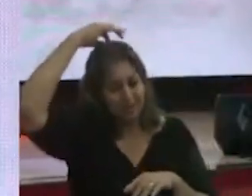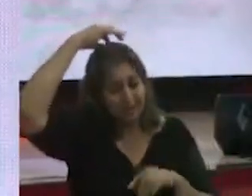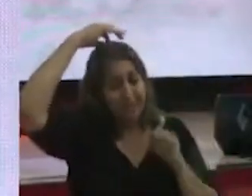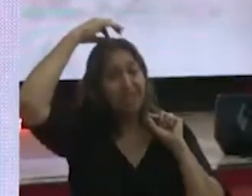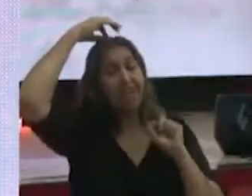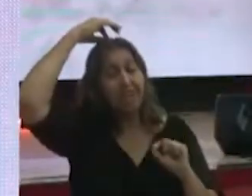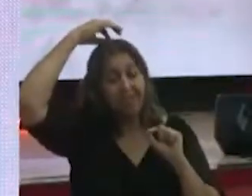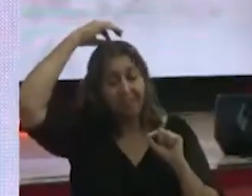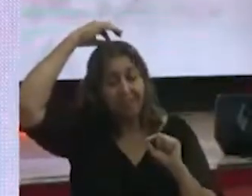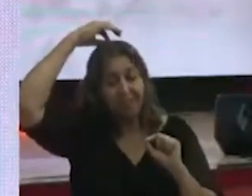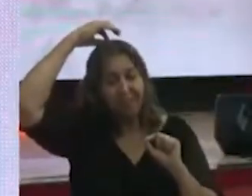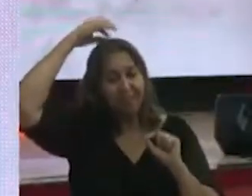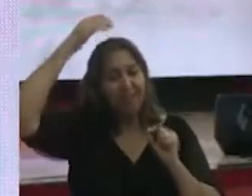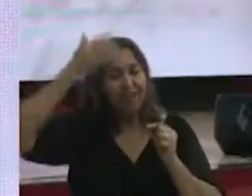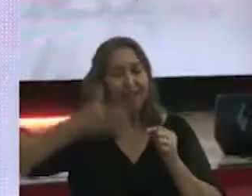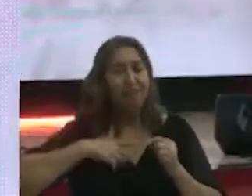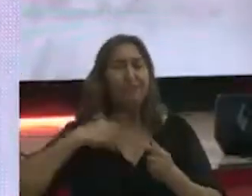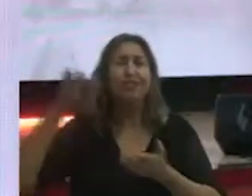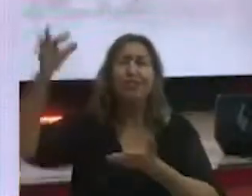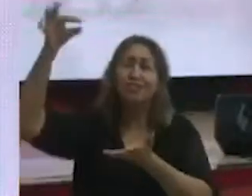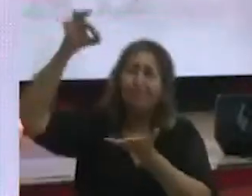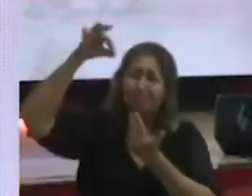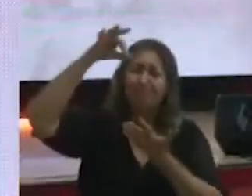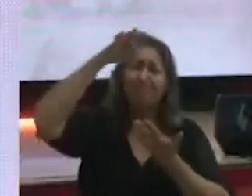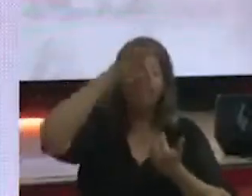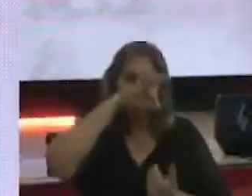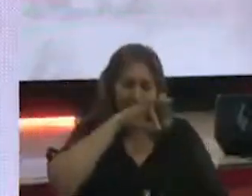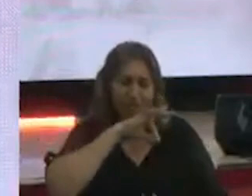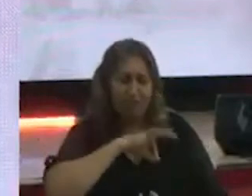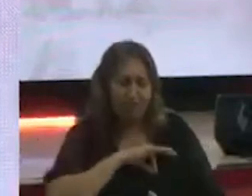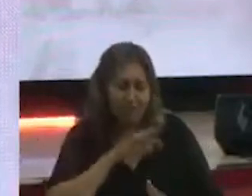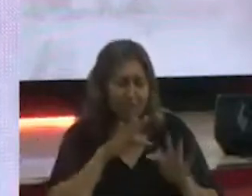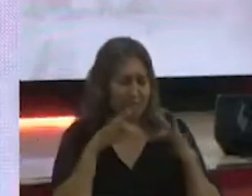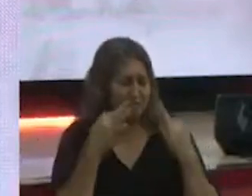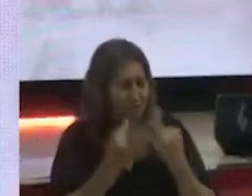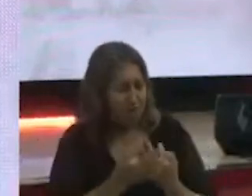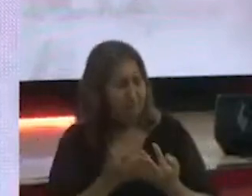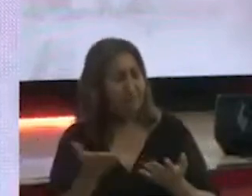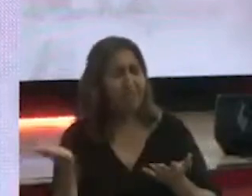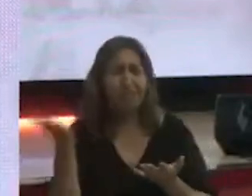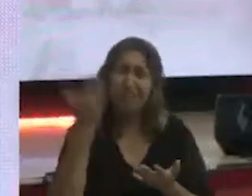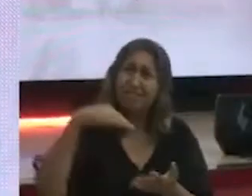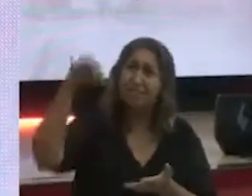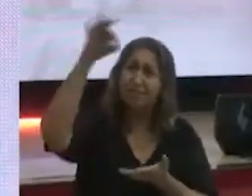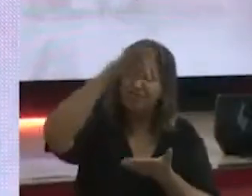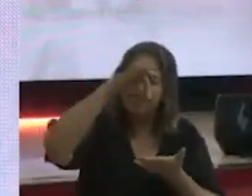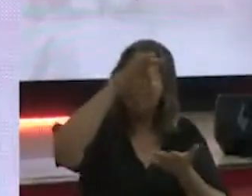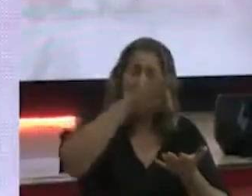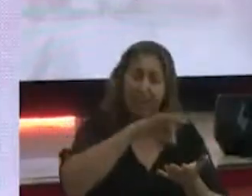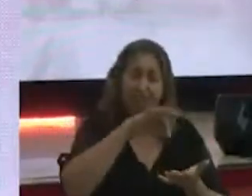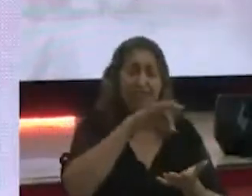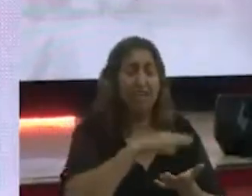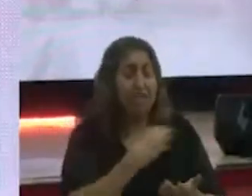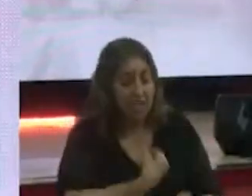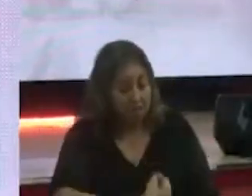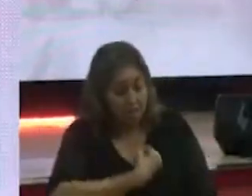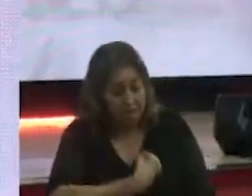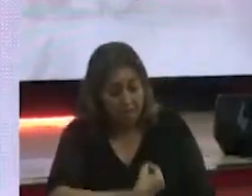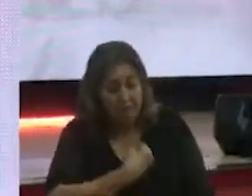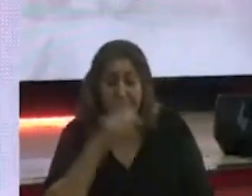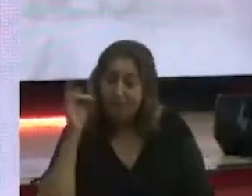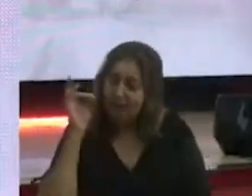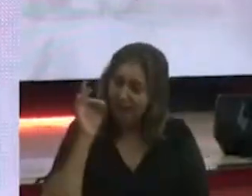é que você cultive a presença dele na sua vida na sua casa na sua família e que você viva a